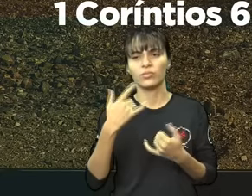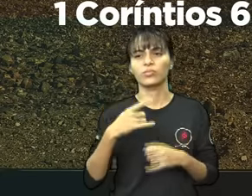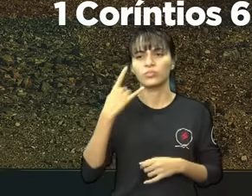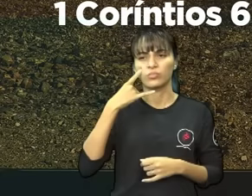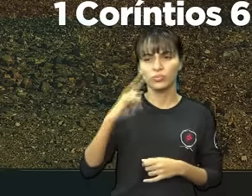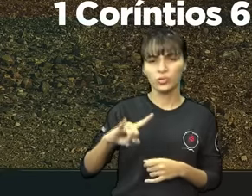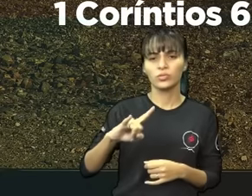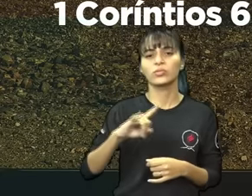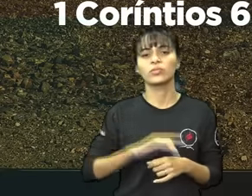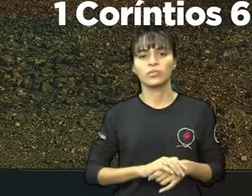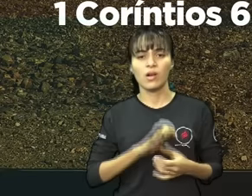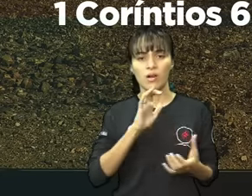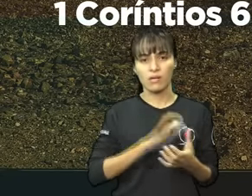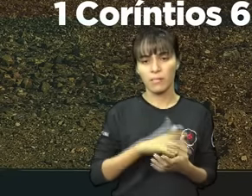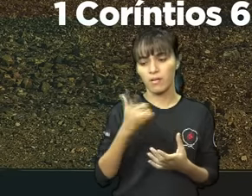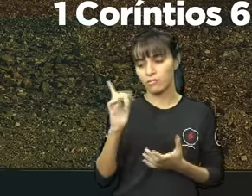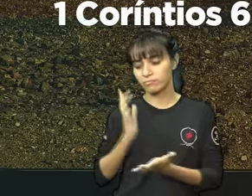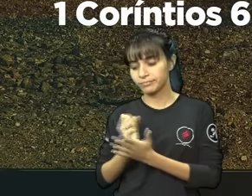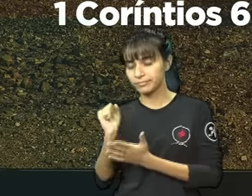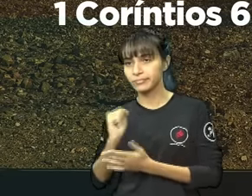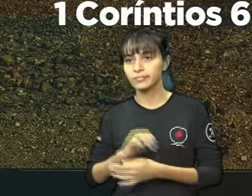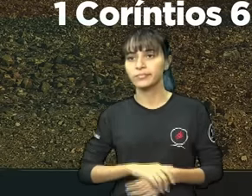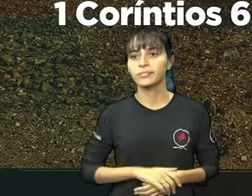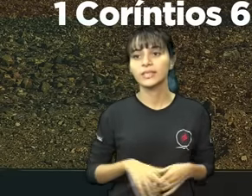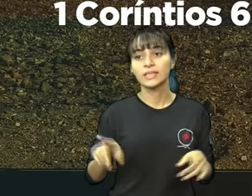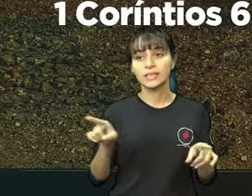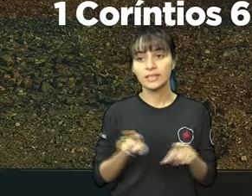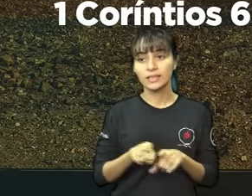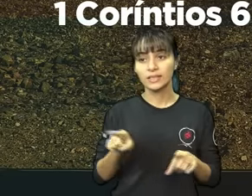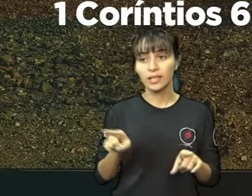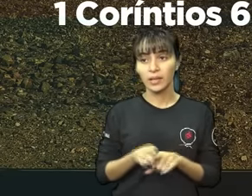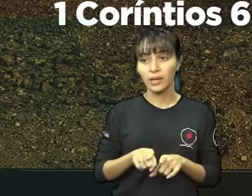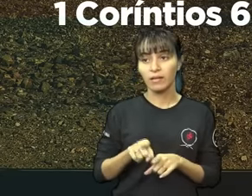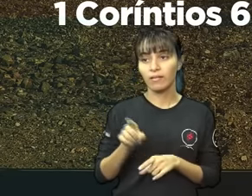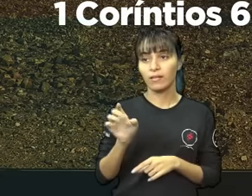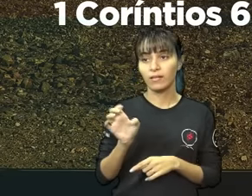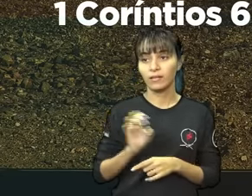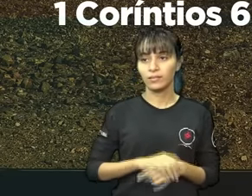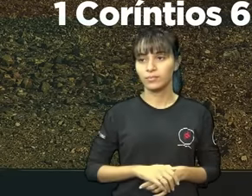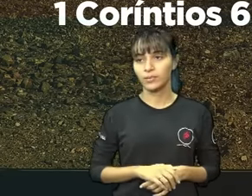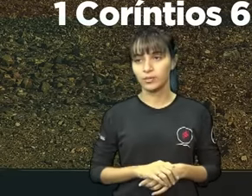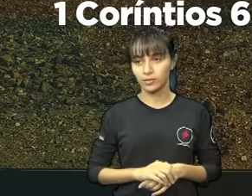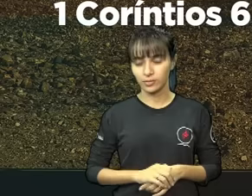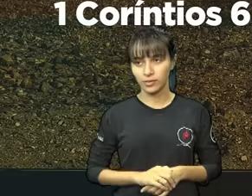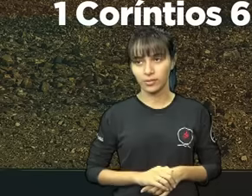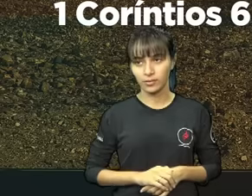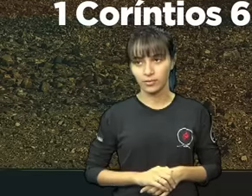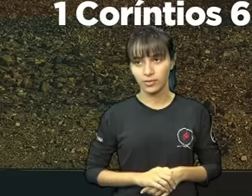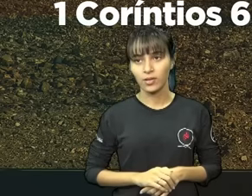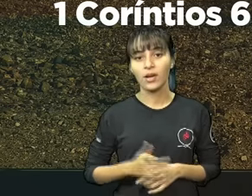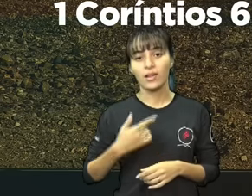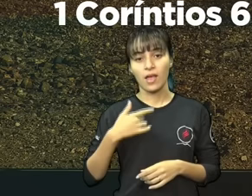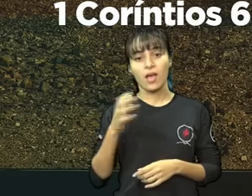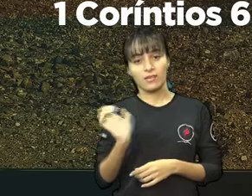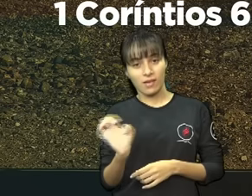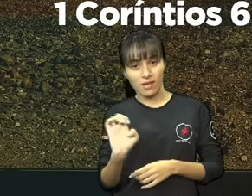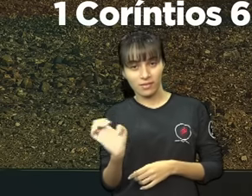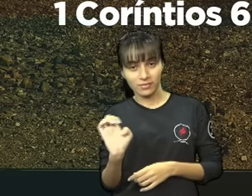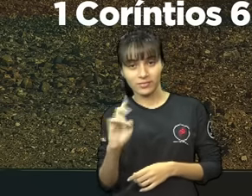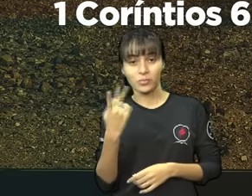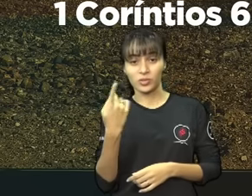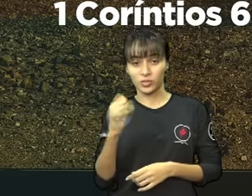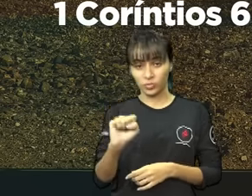que fica em relação extra-conjugal nem os efeminados nem os sodomitas que vivem relações homossexuais